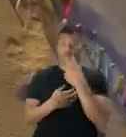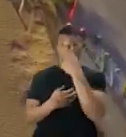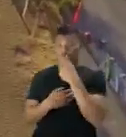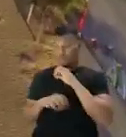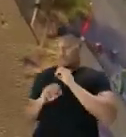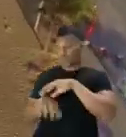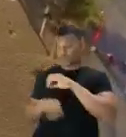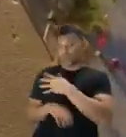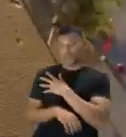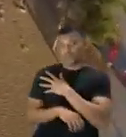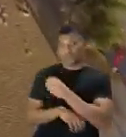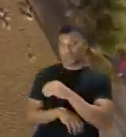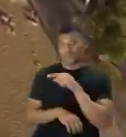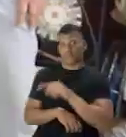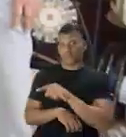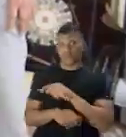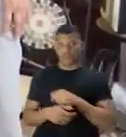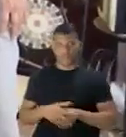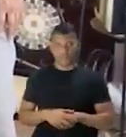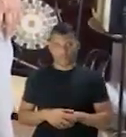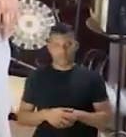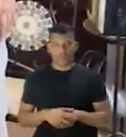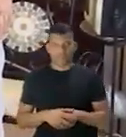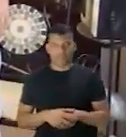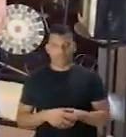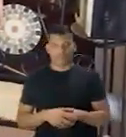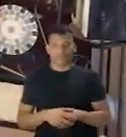seu. A